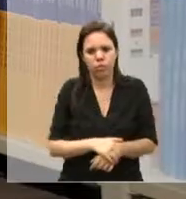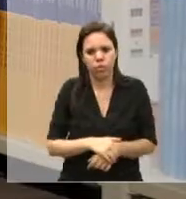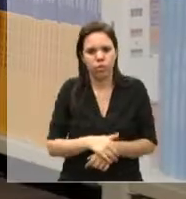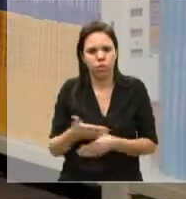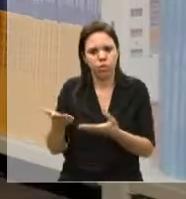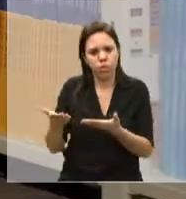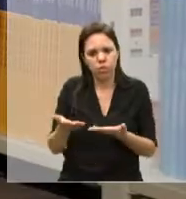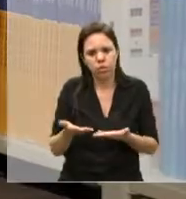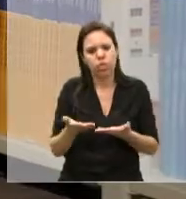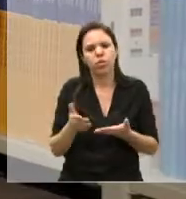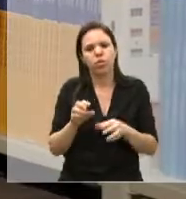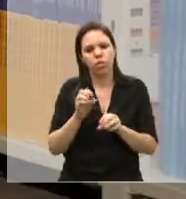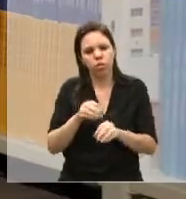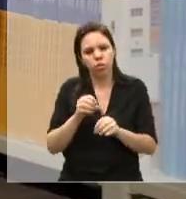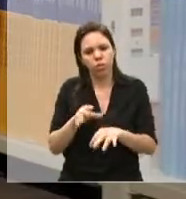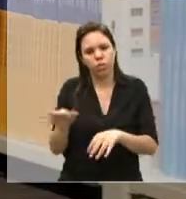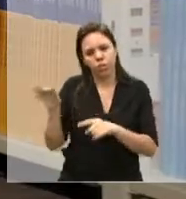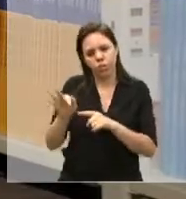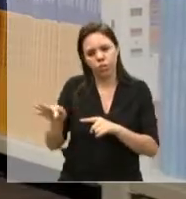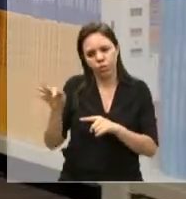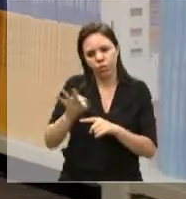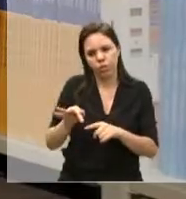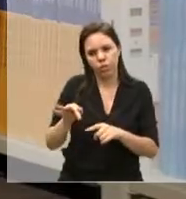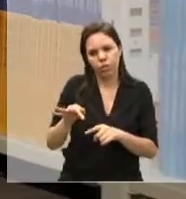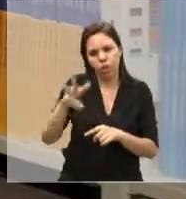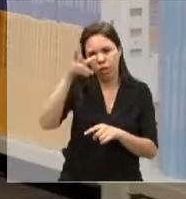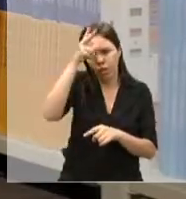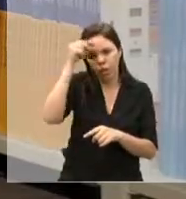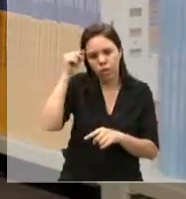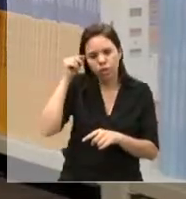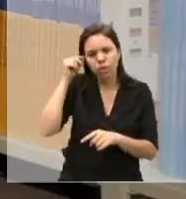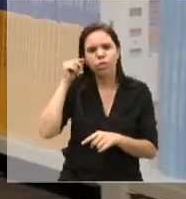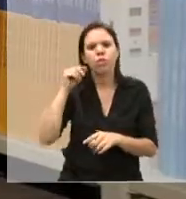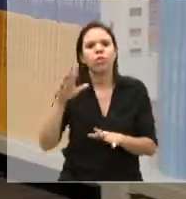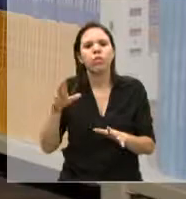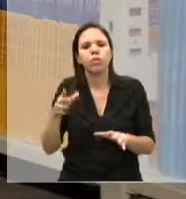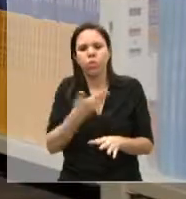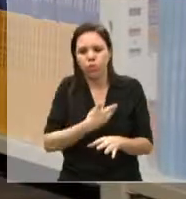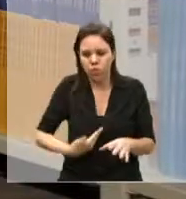recebendo educação, a universidade pública hoje em dia, ela está